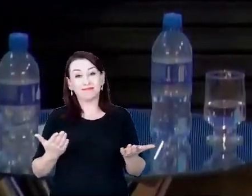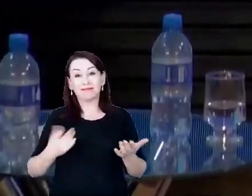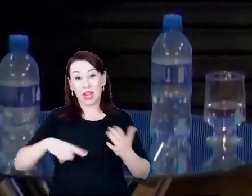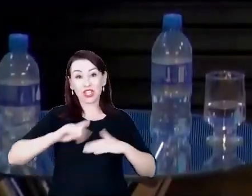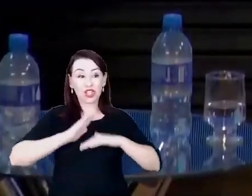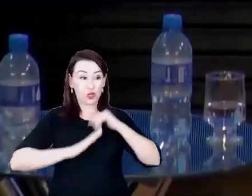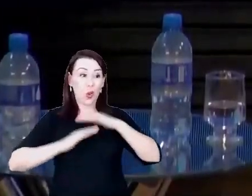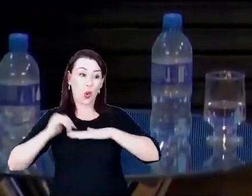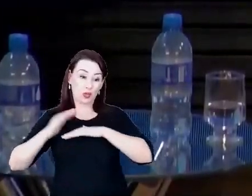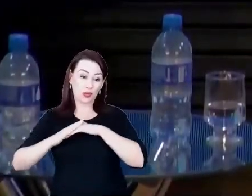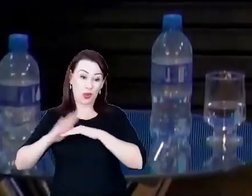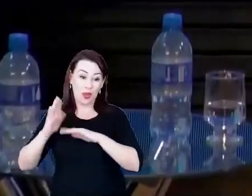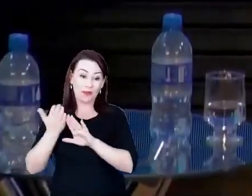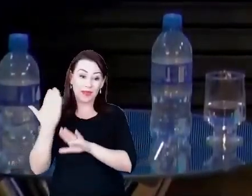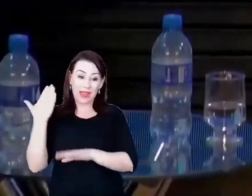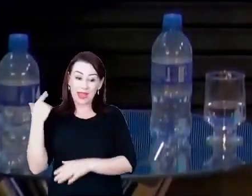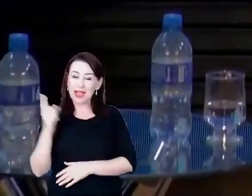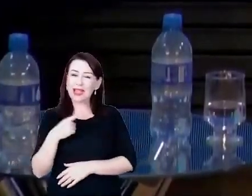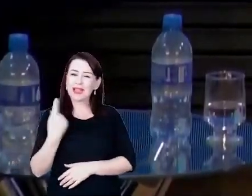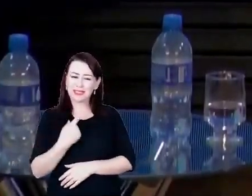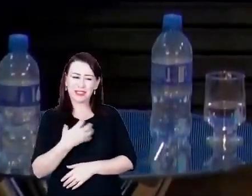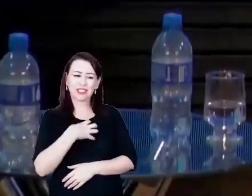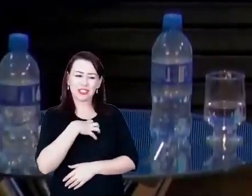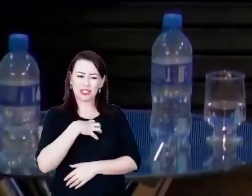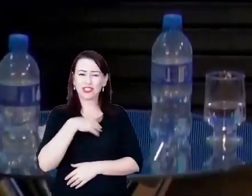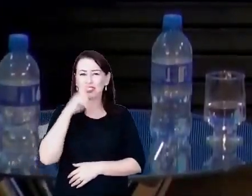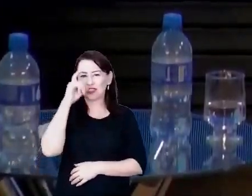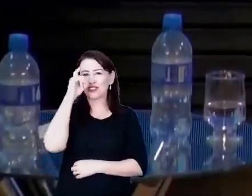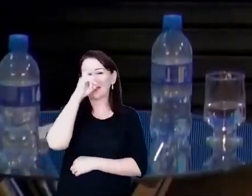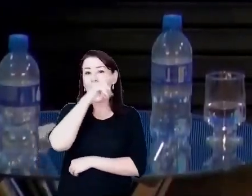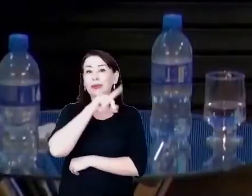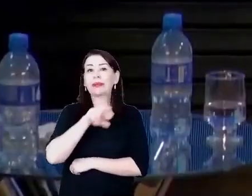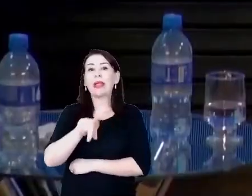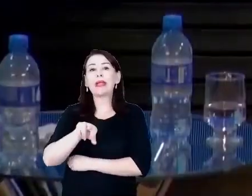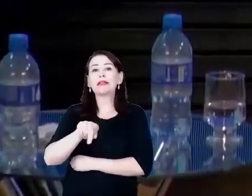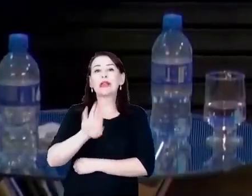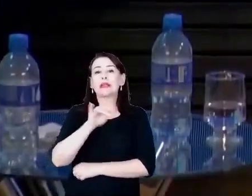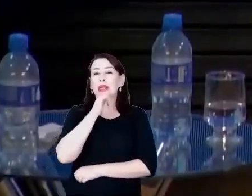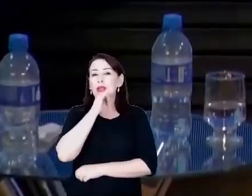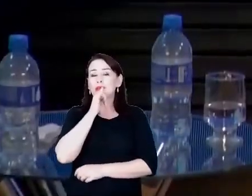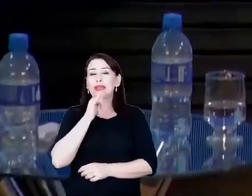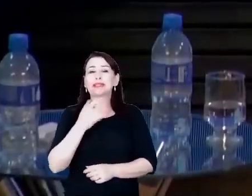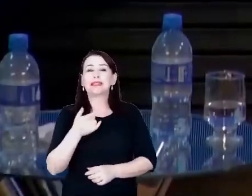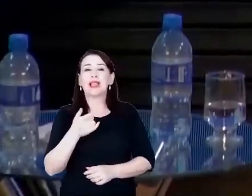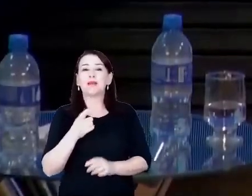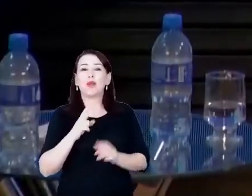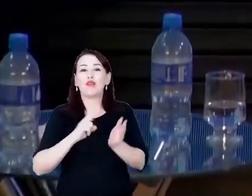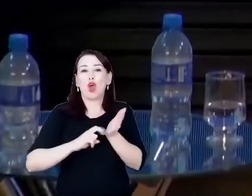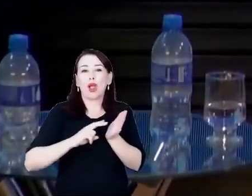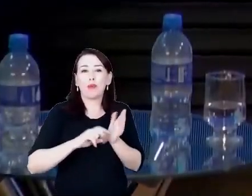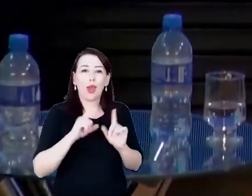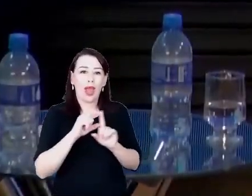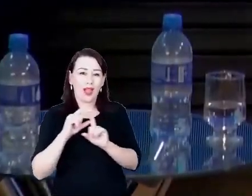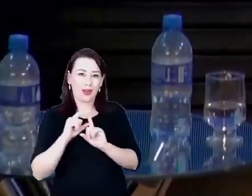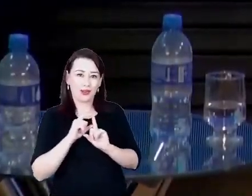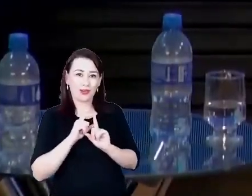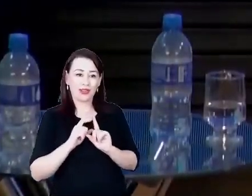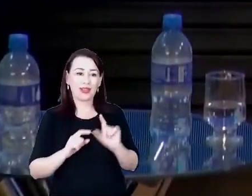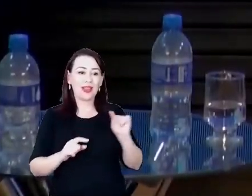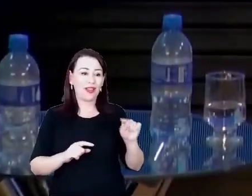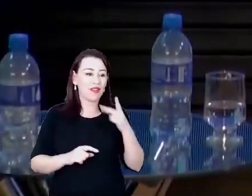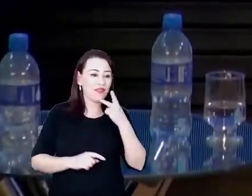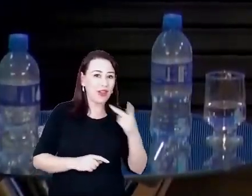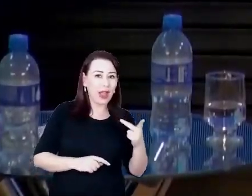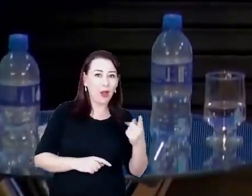até dificuldade no início no vocabulário. A equipe de processo fala umidade sempre mineira, o